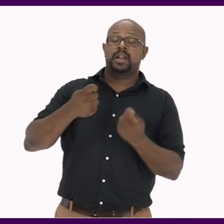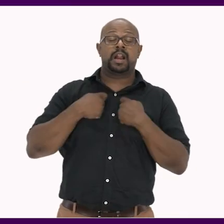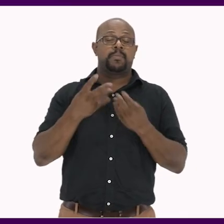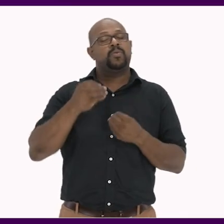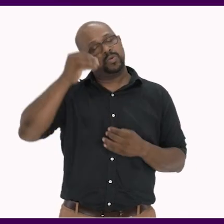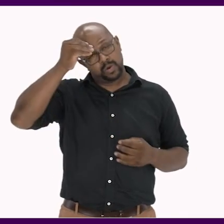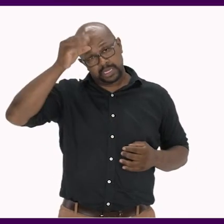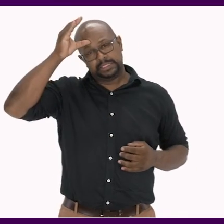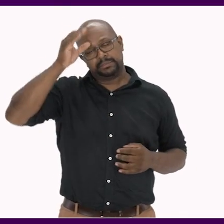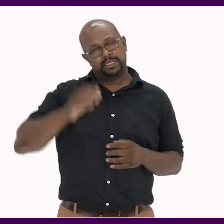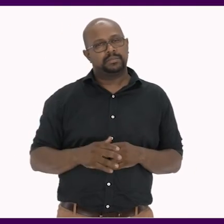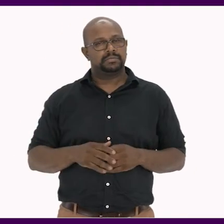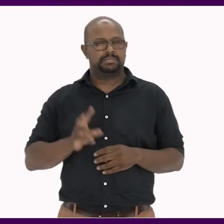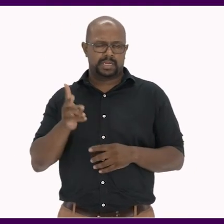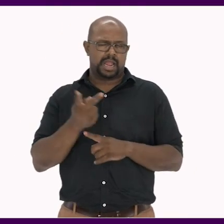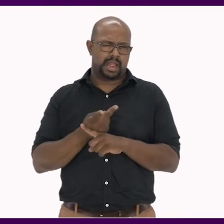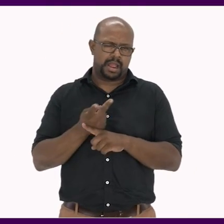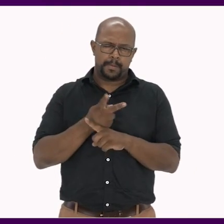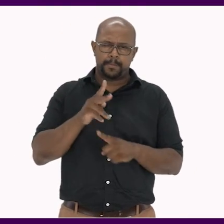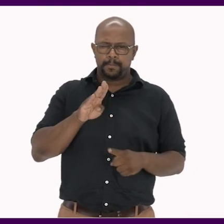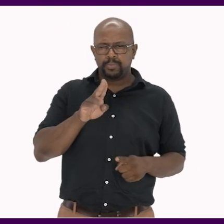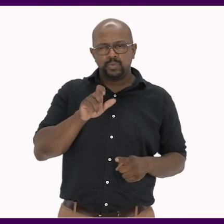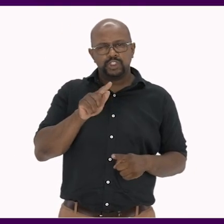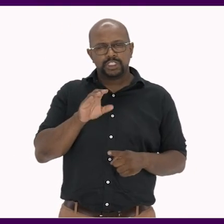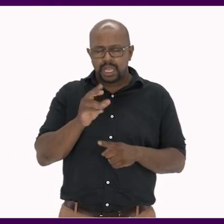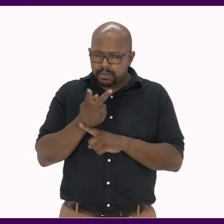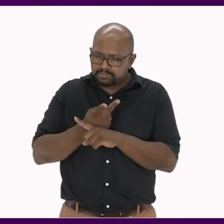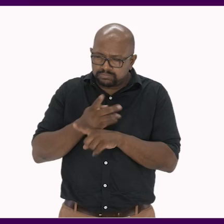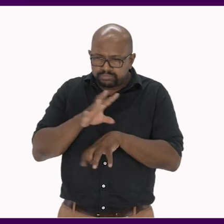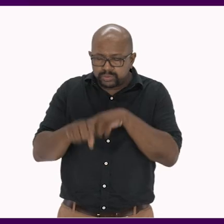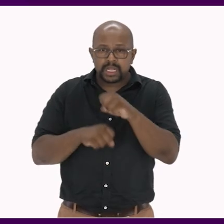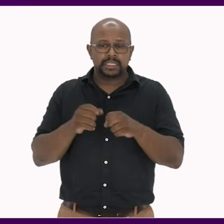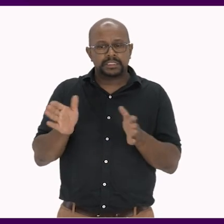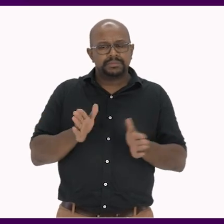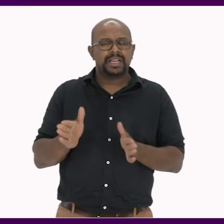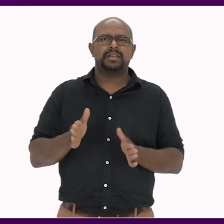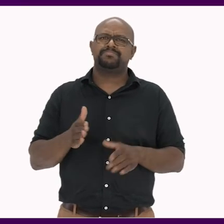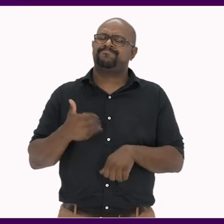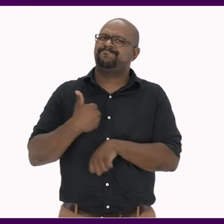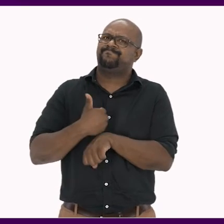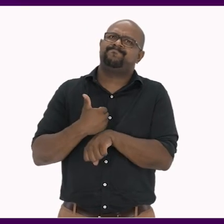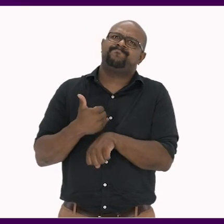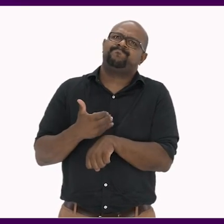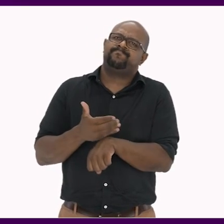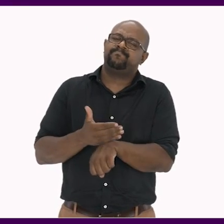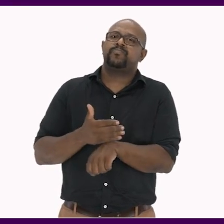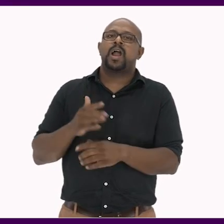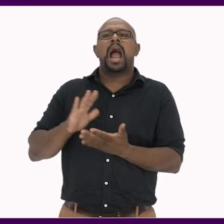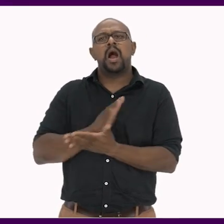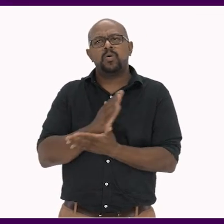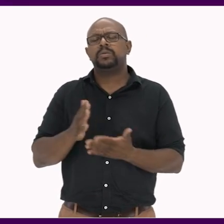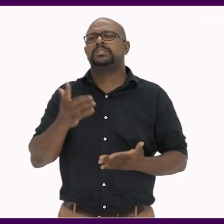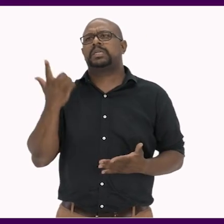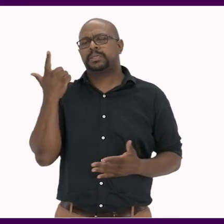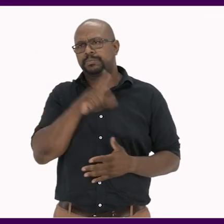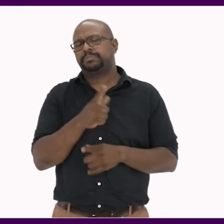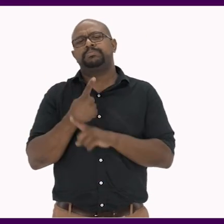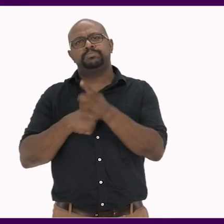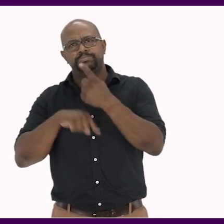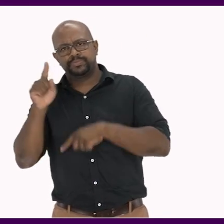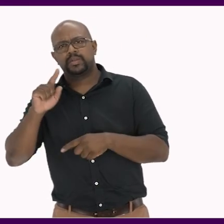muitos conhecimentos. A própria busca de acessibilidade deve ser constante, com alguns sucessos e